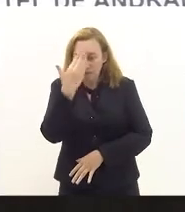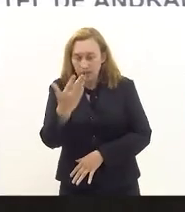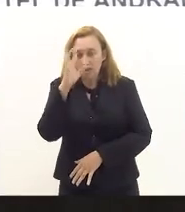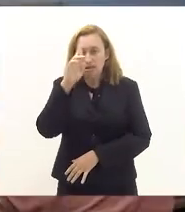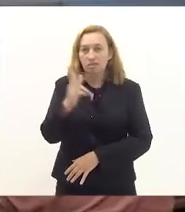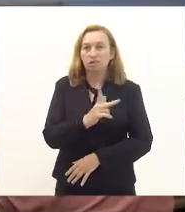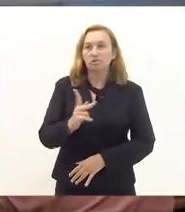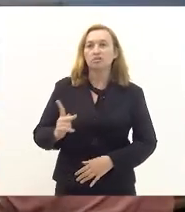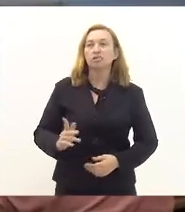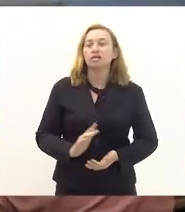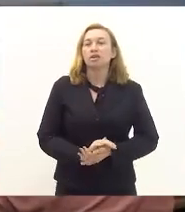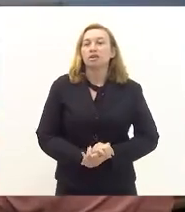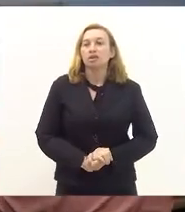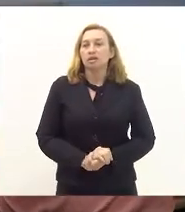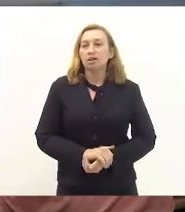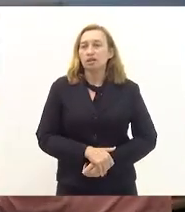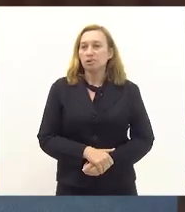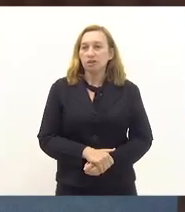senhor.